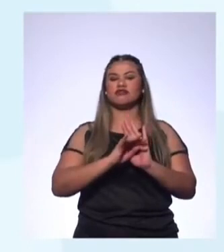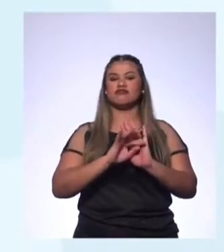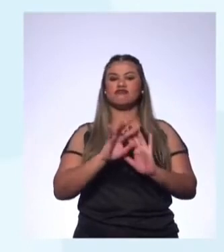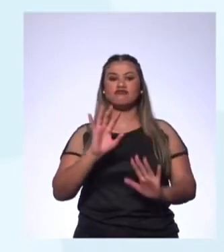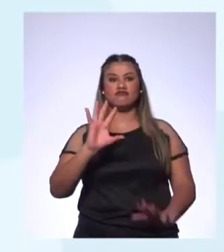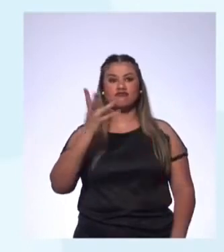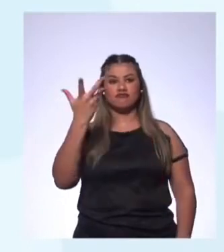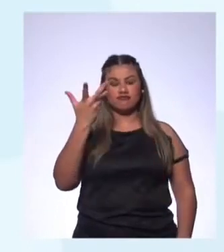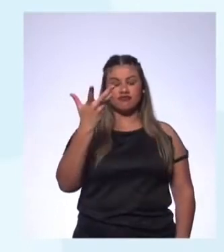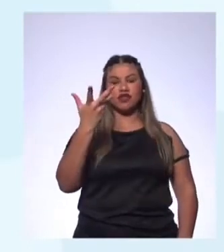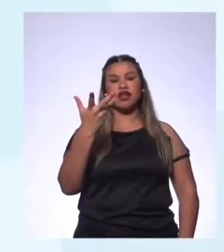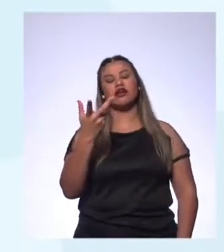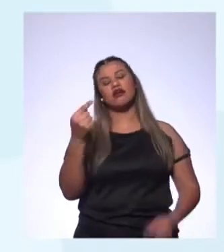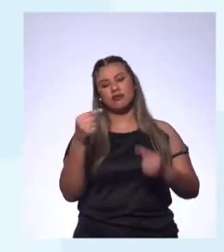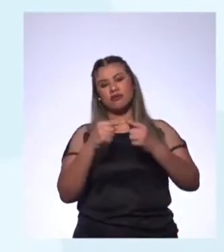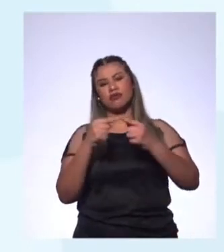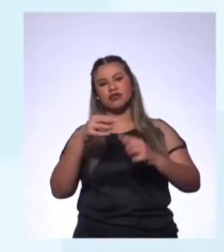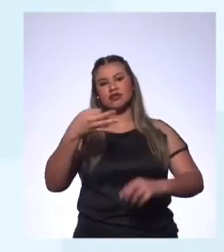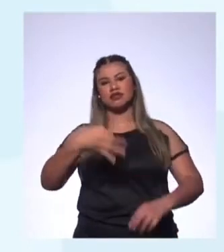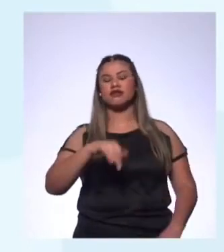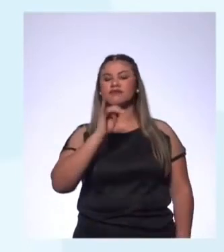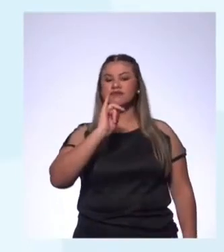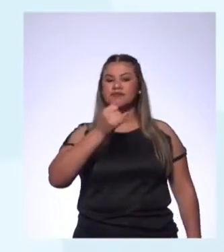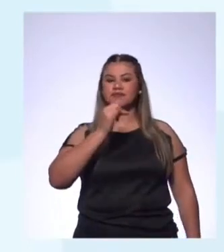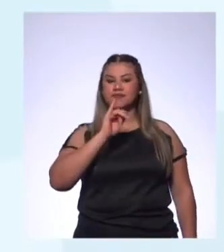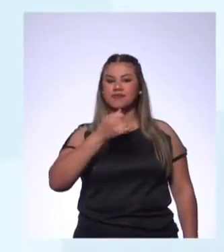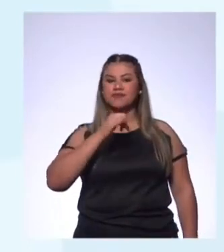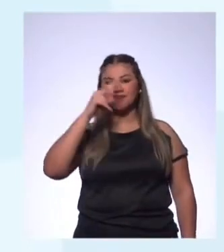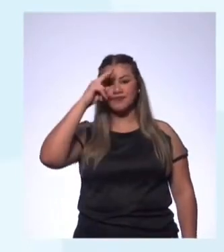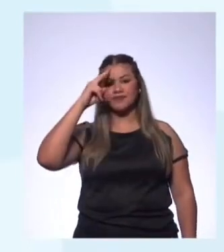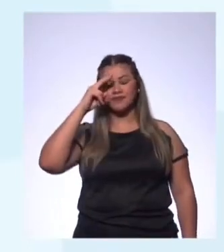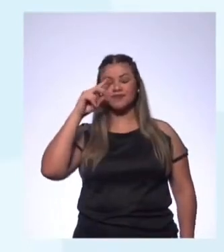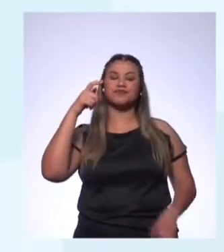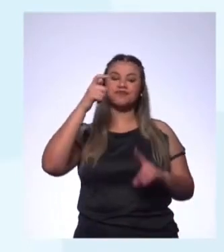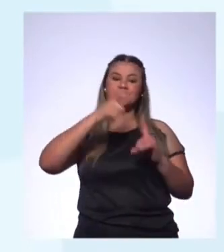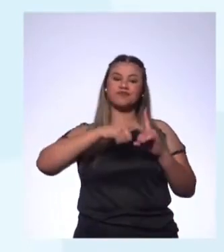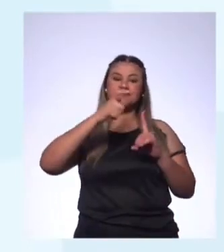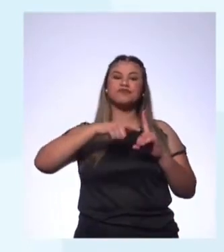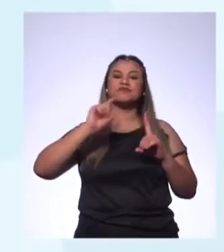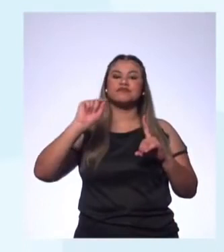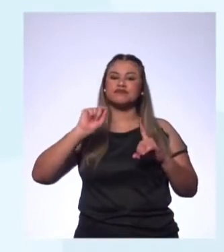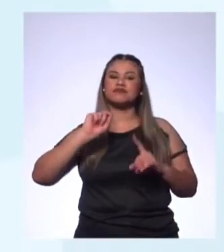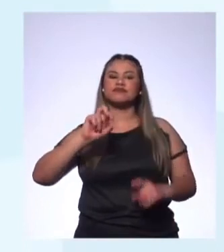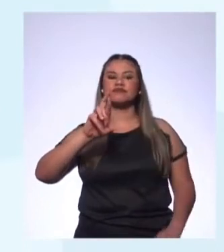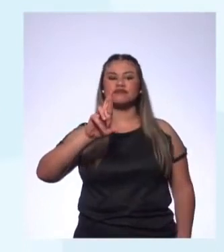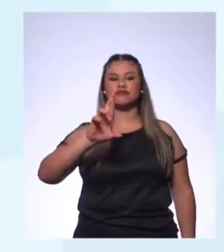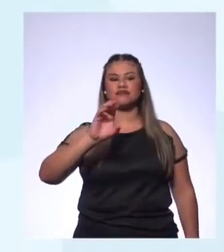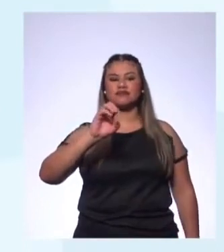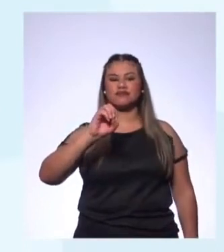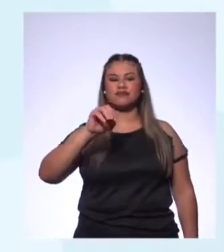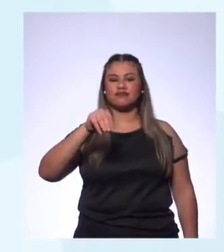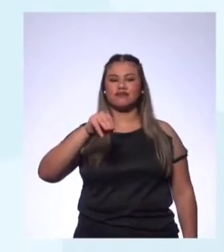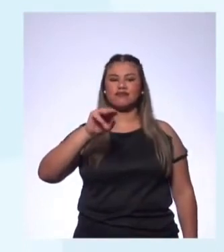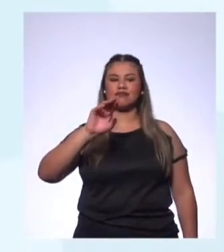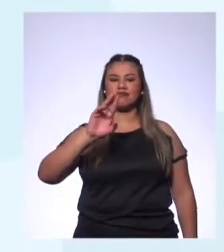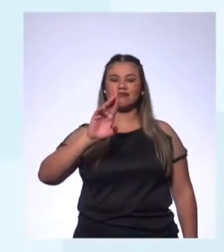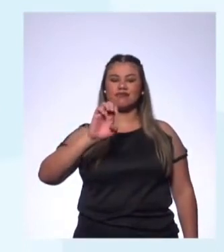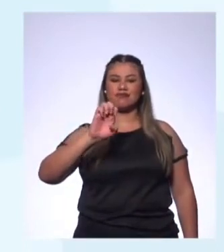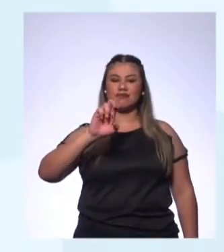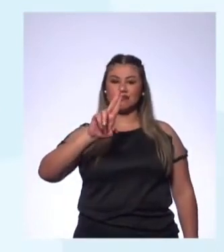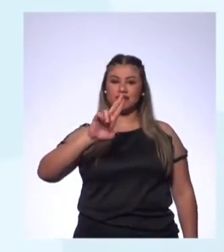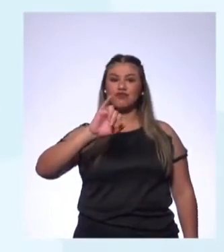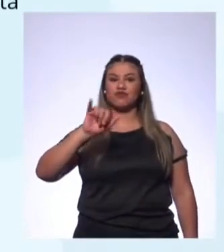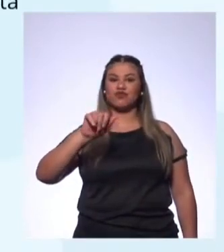aqui está certinho, narrar uma história. E as personagens protagonistas, Romeu e Julieta.